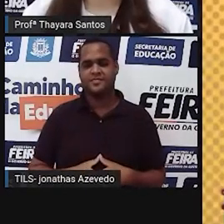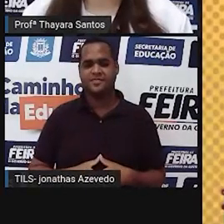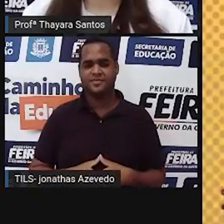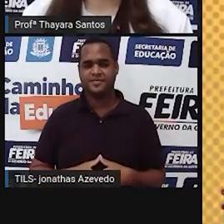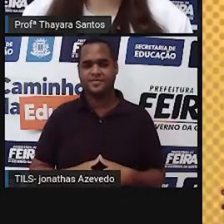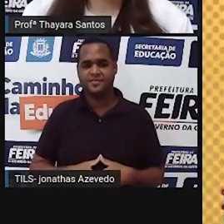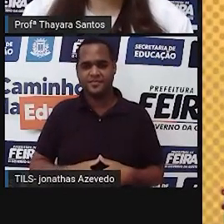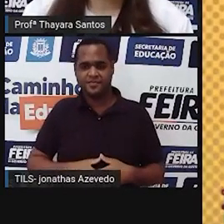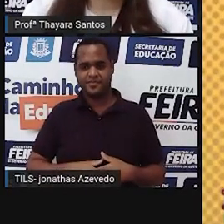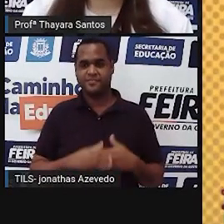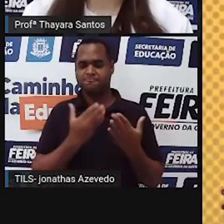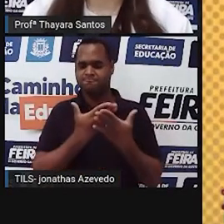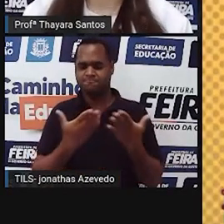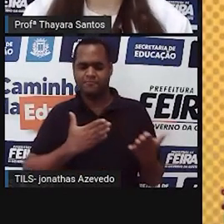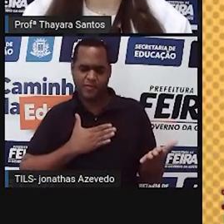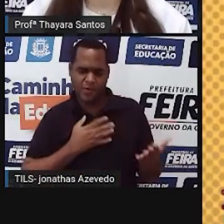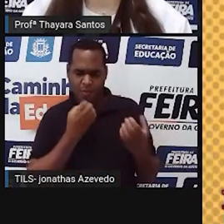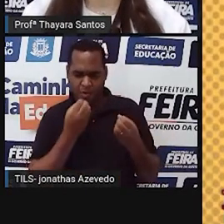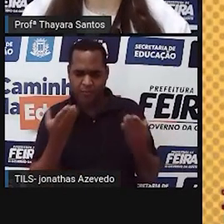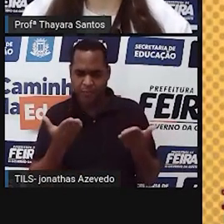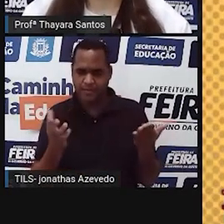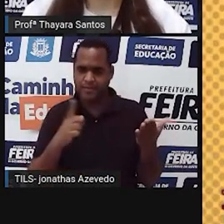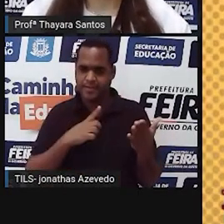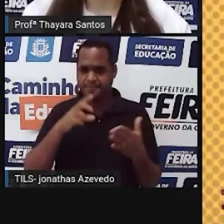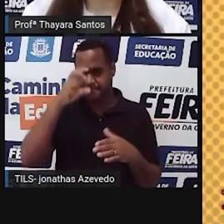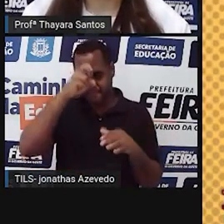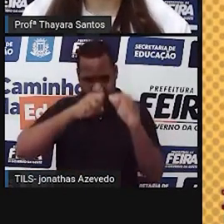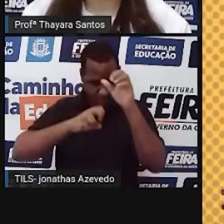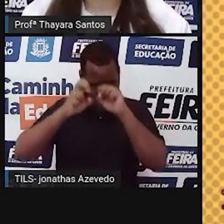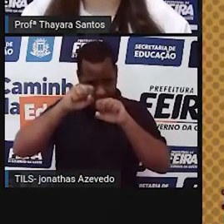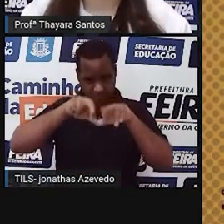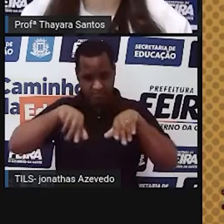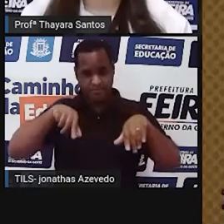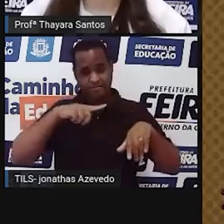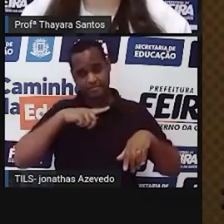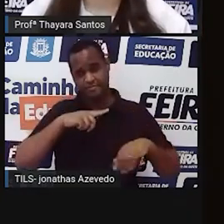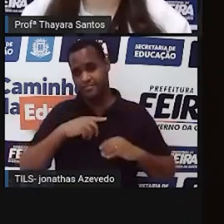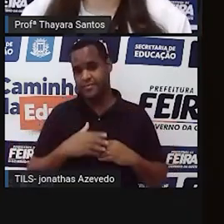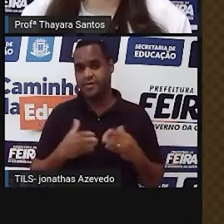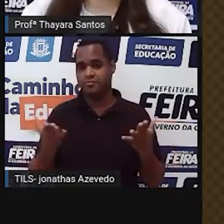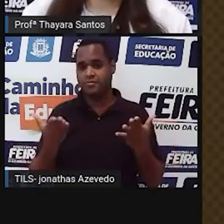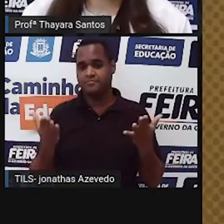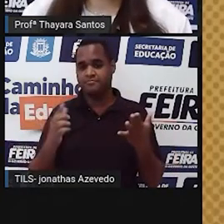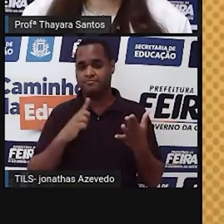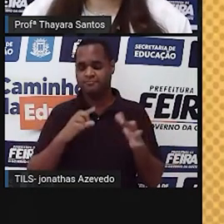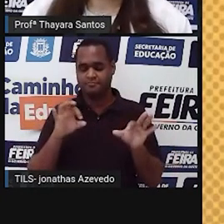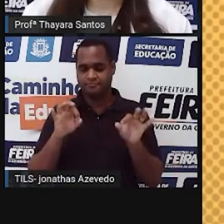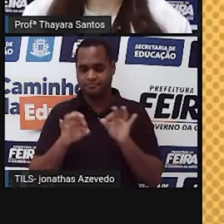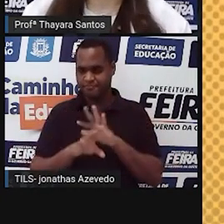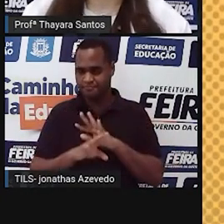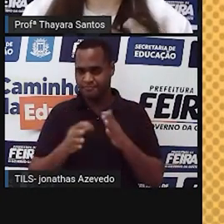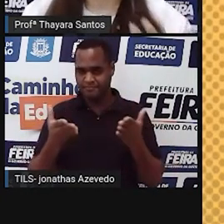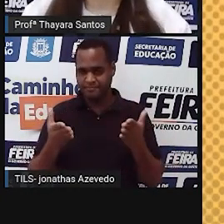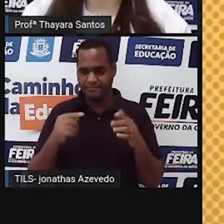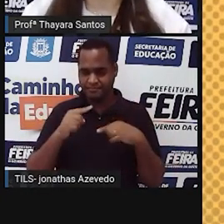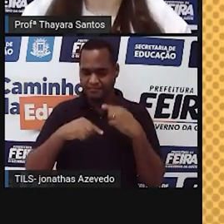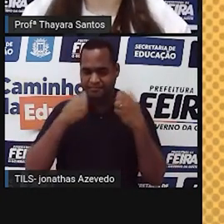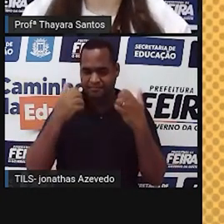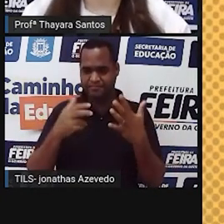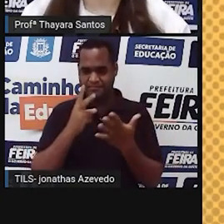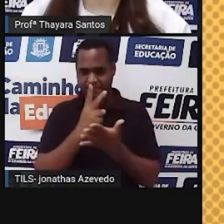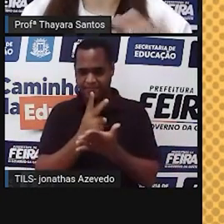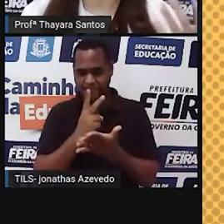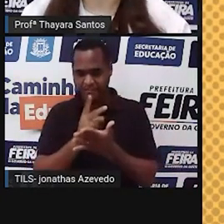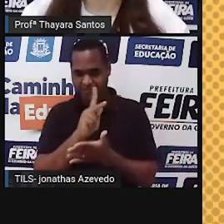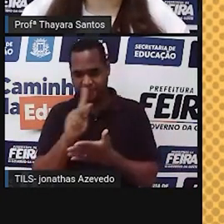Espero que vocês tenham gostado da nossa aula de hoje, que tenham aprendido bastante. Por hoje, eu vou ficar por aqui. Vocês vão continuar com os professores